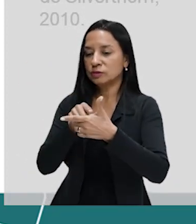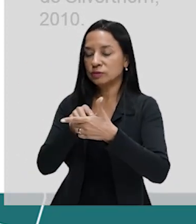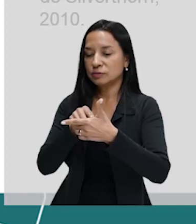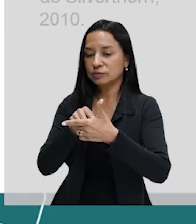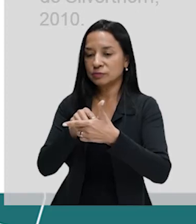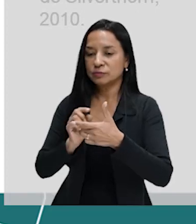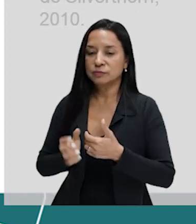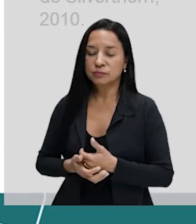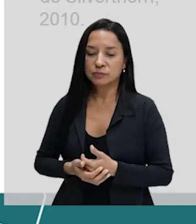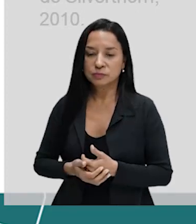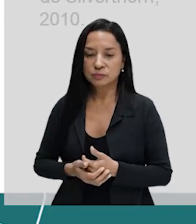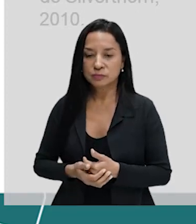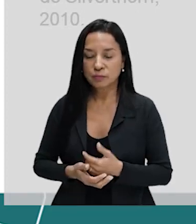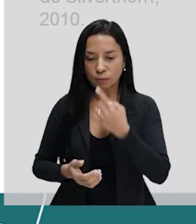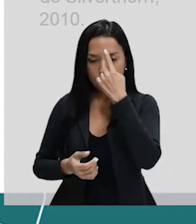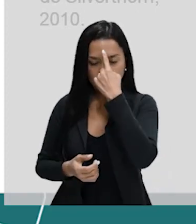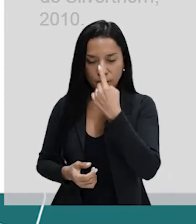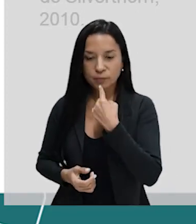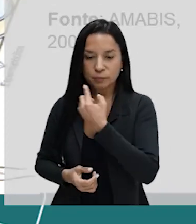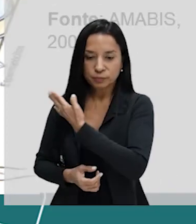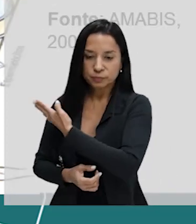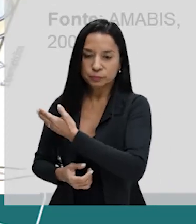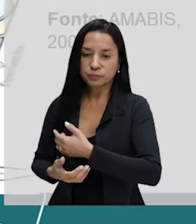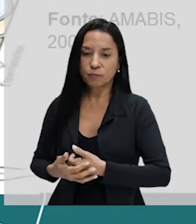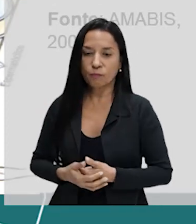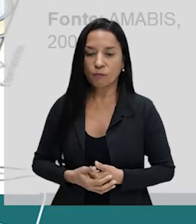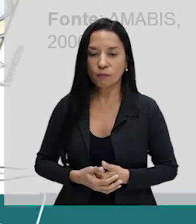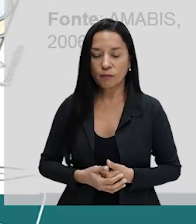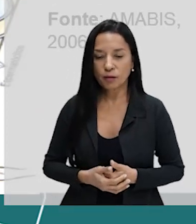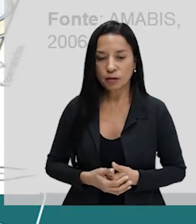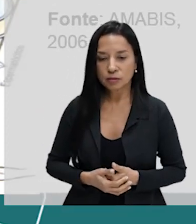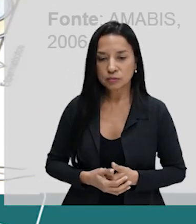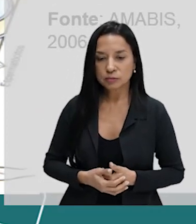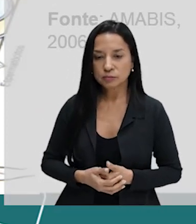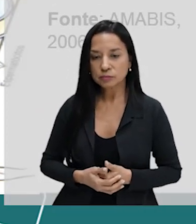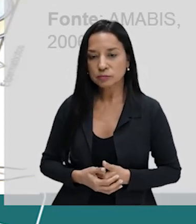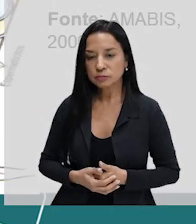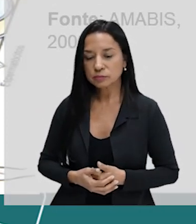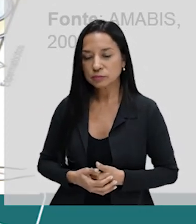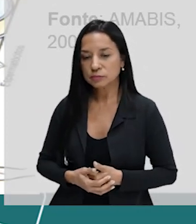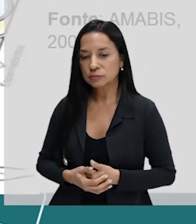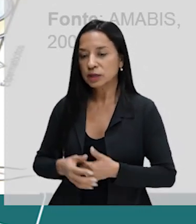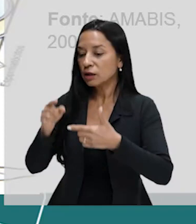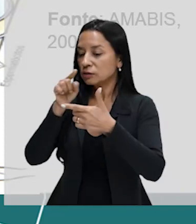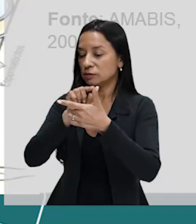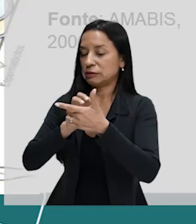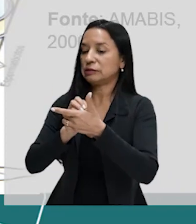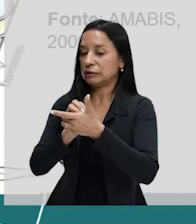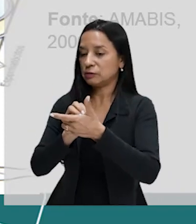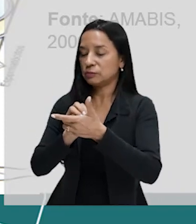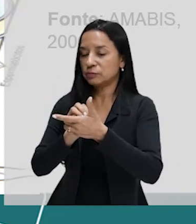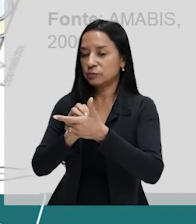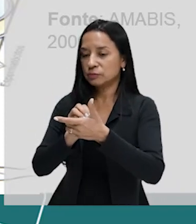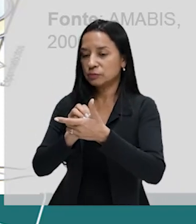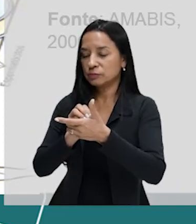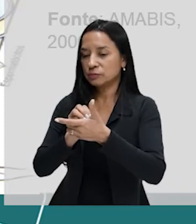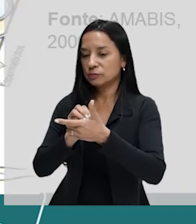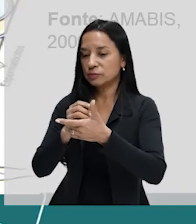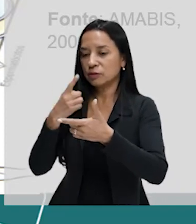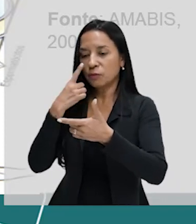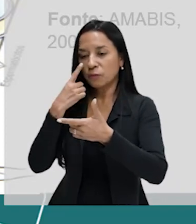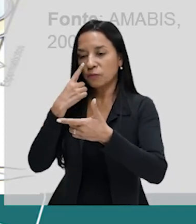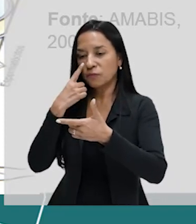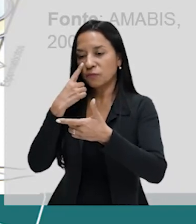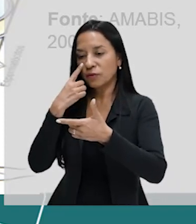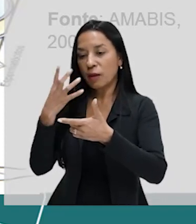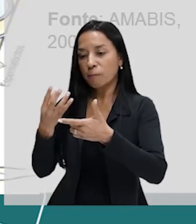já voltar para ela, só mostrando para vocês aqui, ó, o testículo. Essa parte interna aqui do testículo, nós vamos ver uma série de